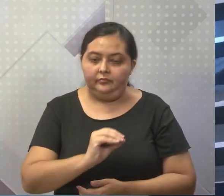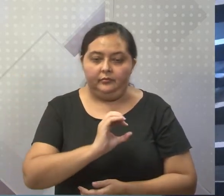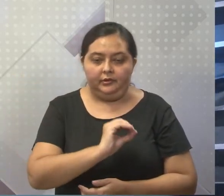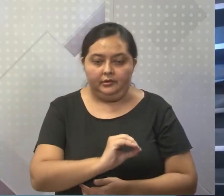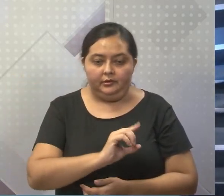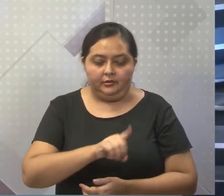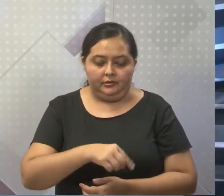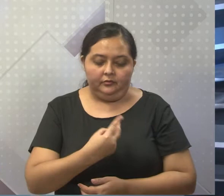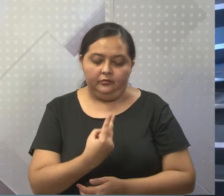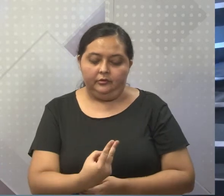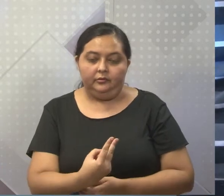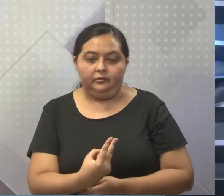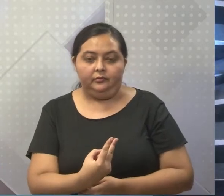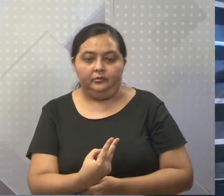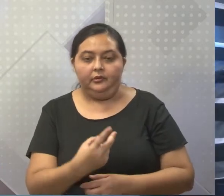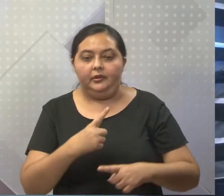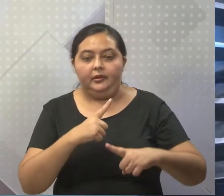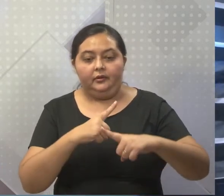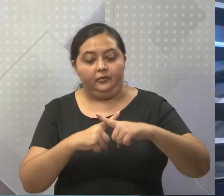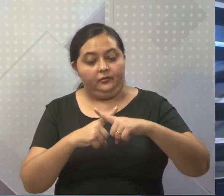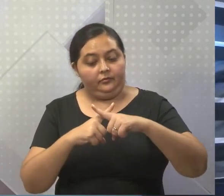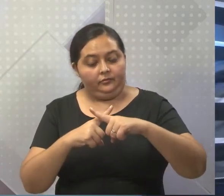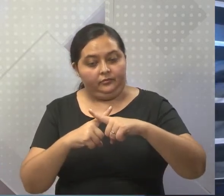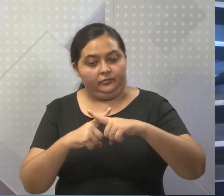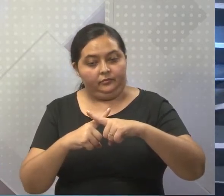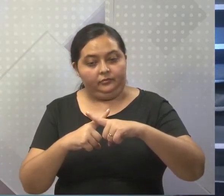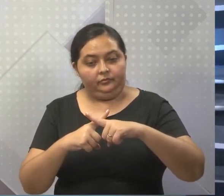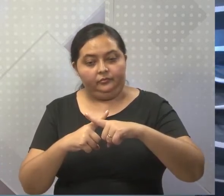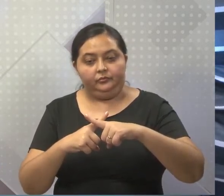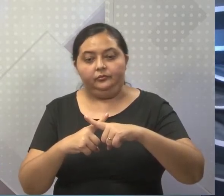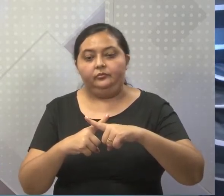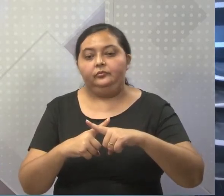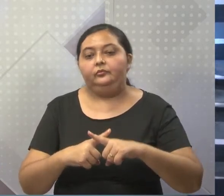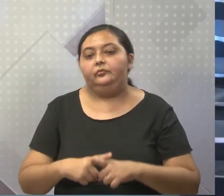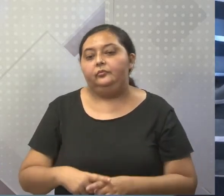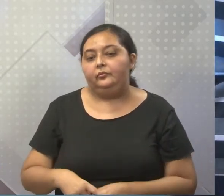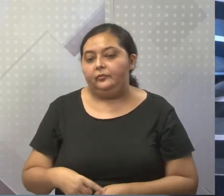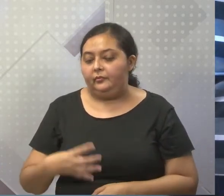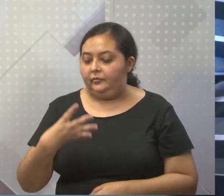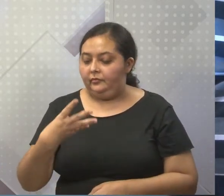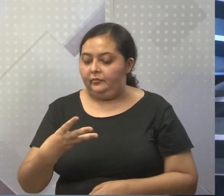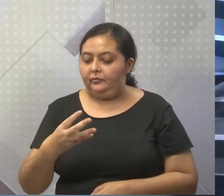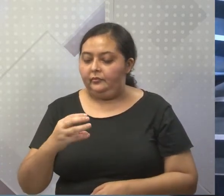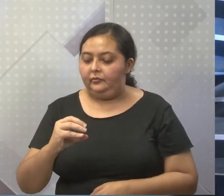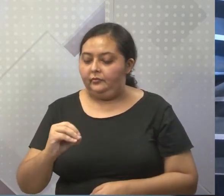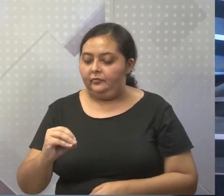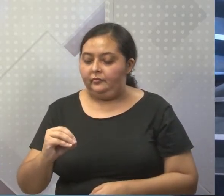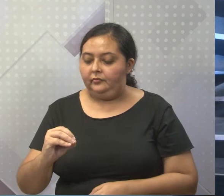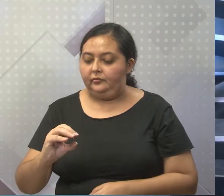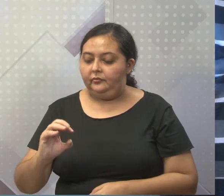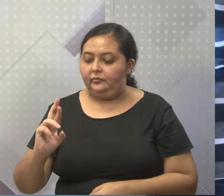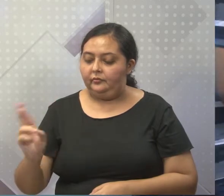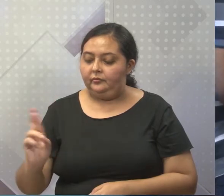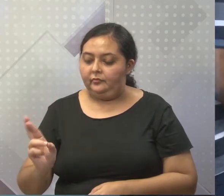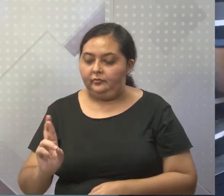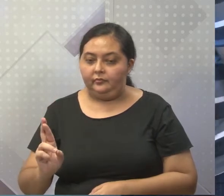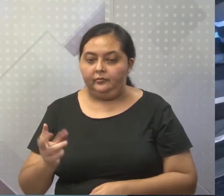0,2. Eu vou o quê? Multiplicar pelo valor que eu quero lá. Qual o valor?